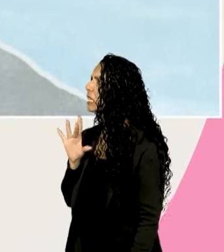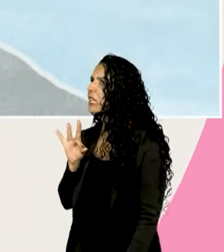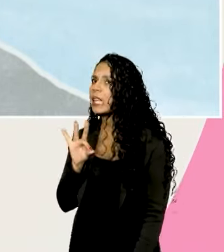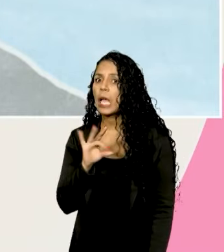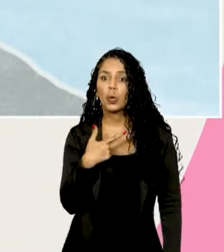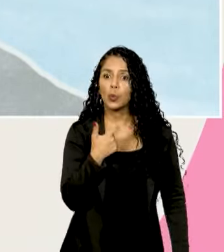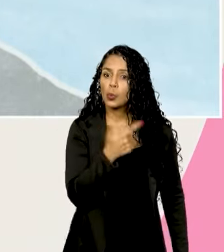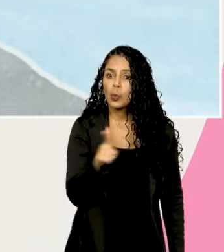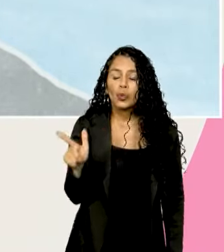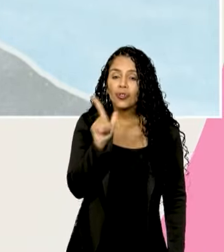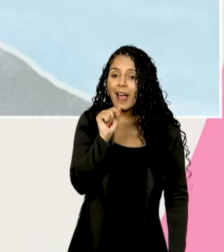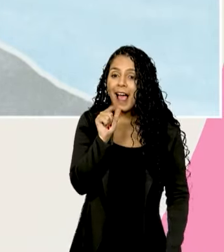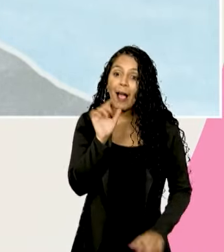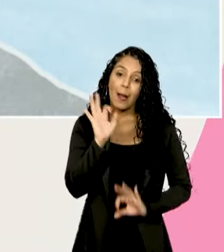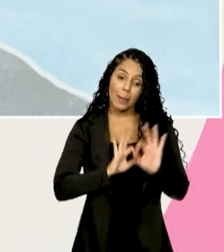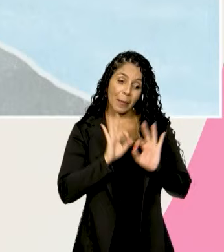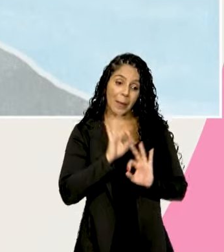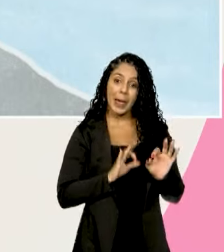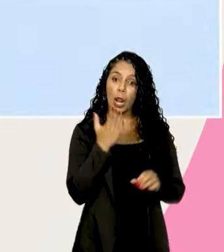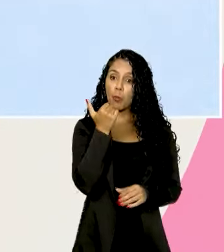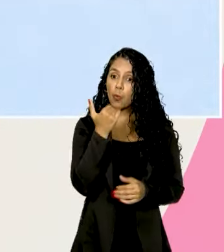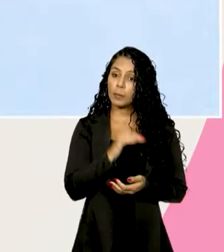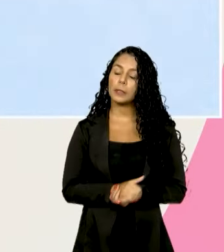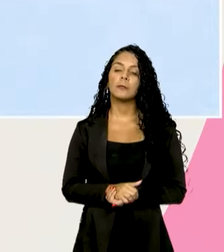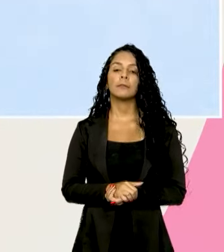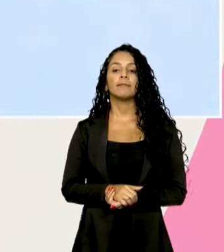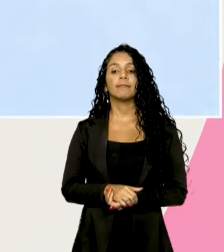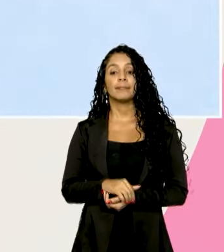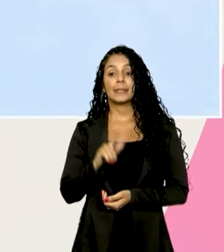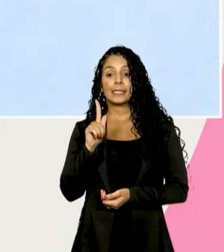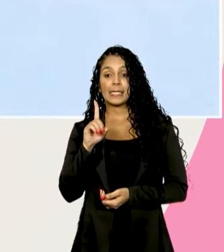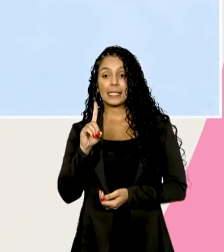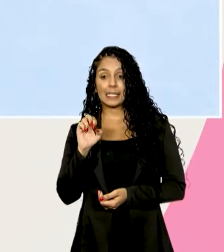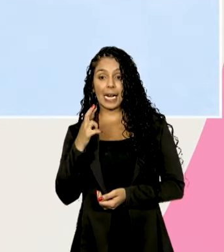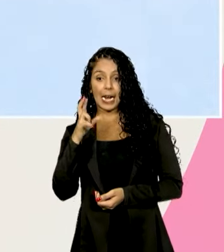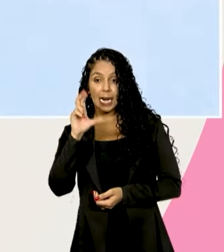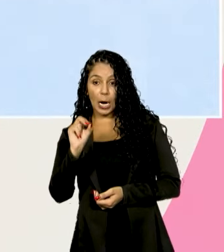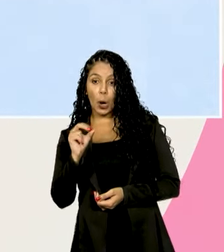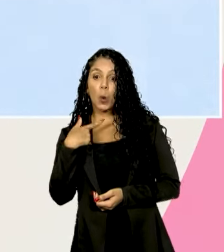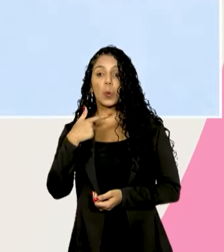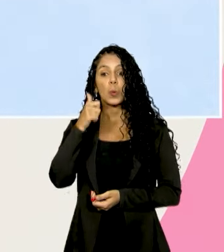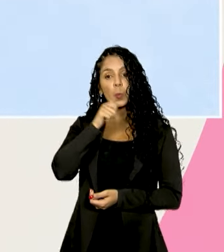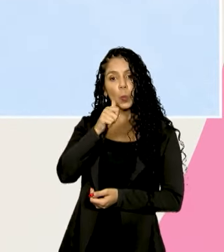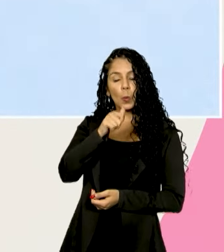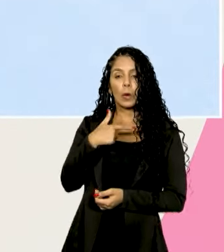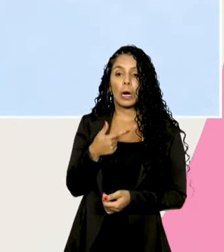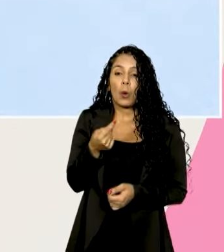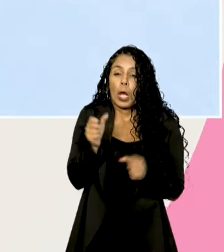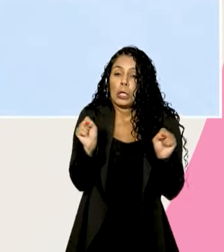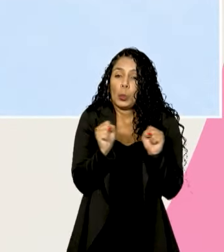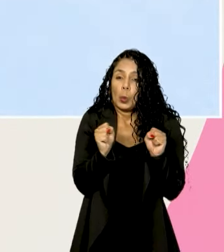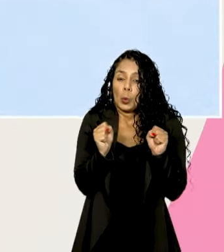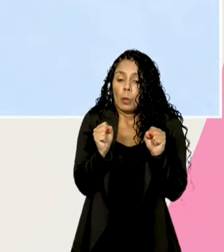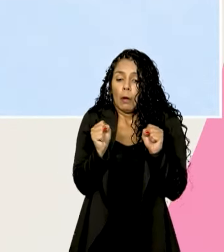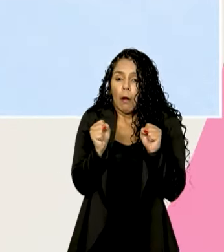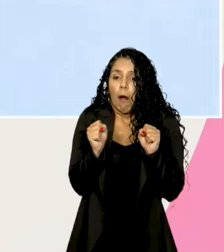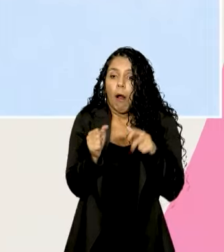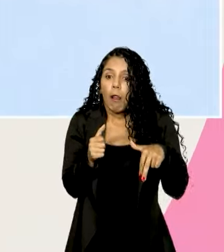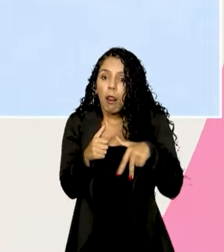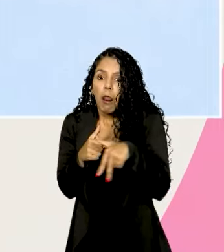sem água para preparar a comida. O dragão e a guerreira, então, quase congelando, saíram do